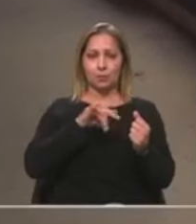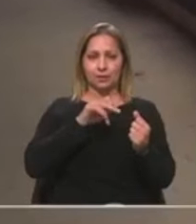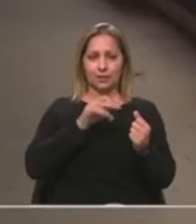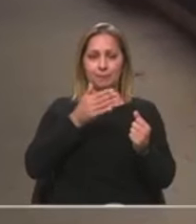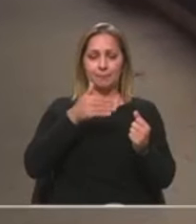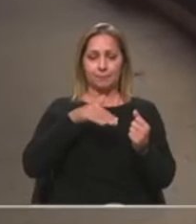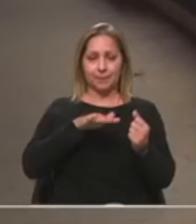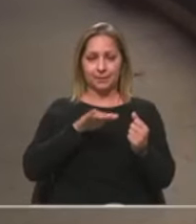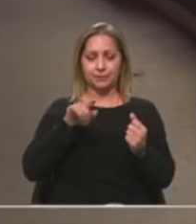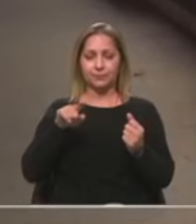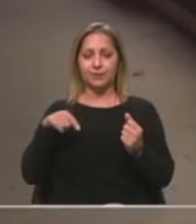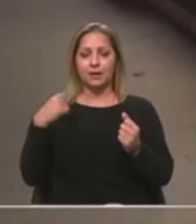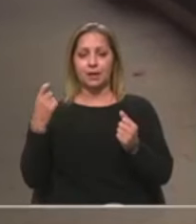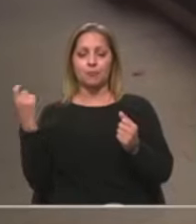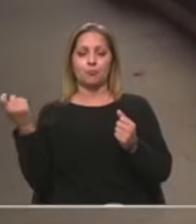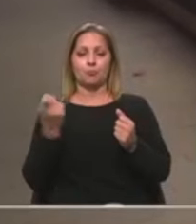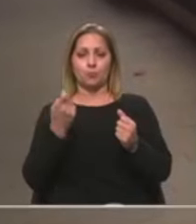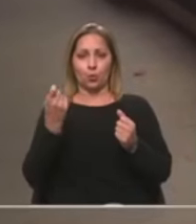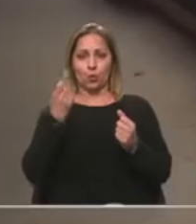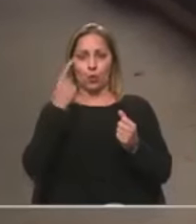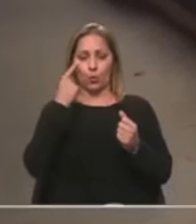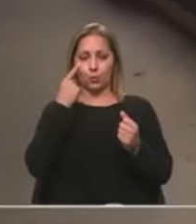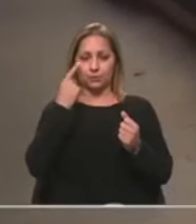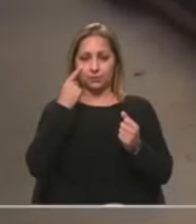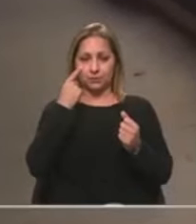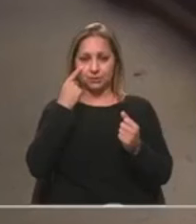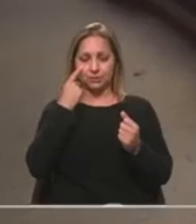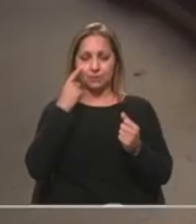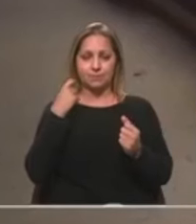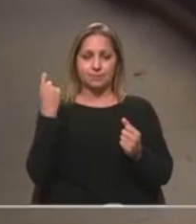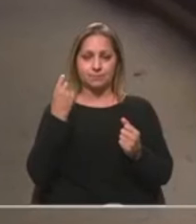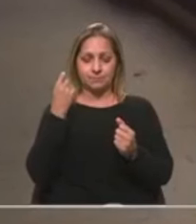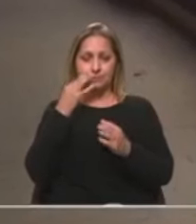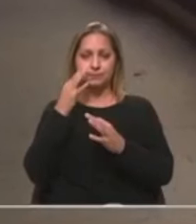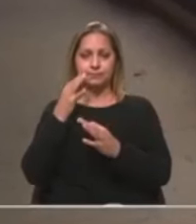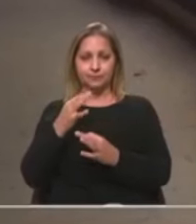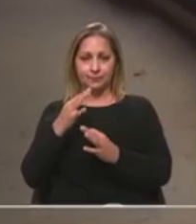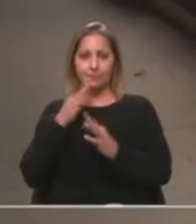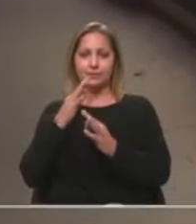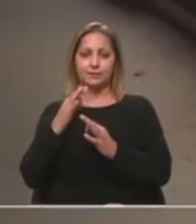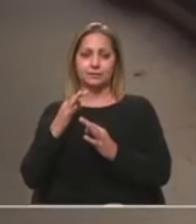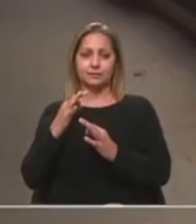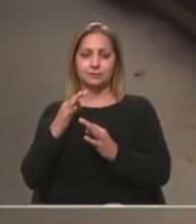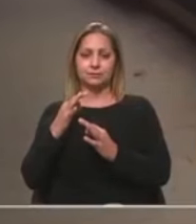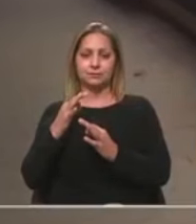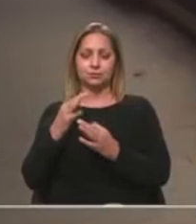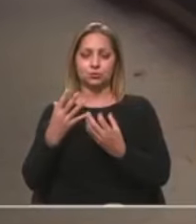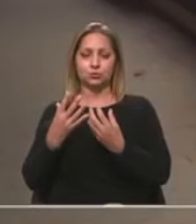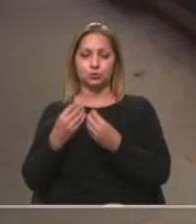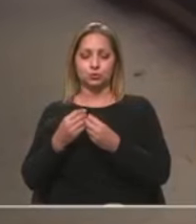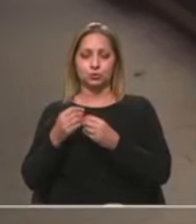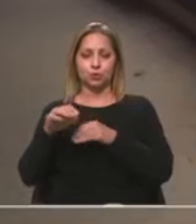no entanto em relação às buscas que foram conhecidas eh Digamos que buscas oficiais foram de facto eh as buscas junto ao